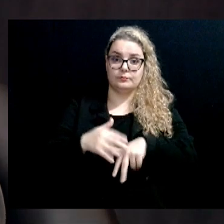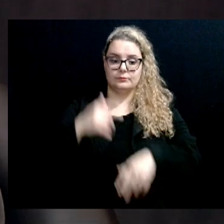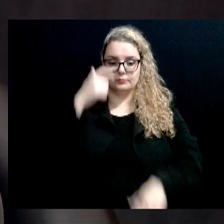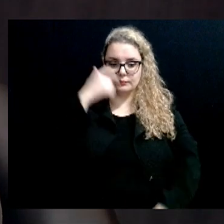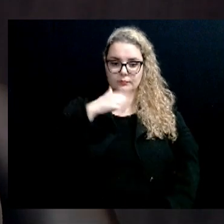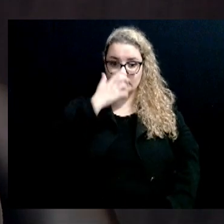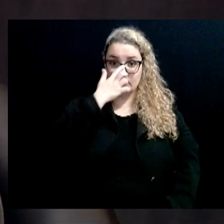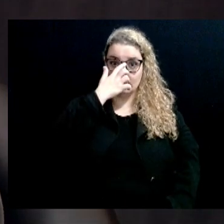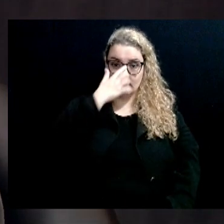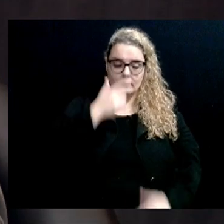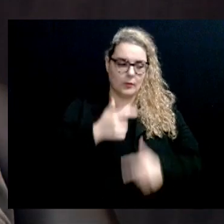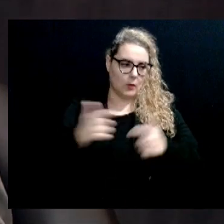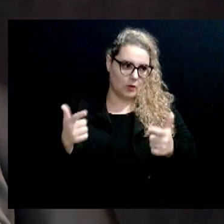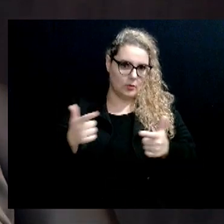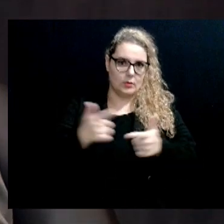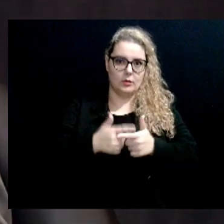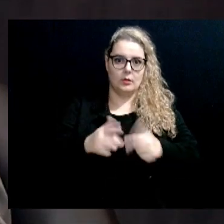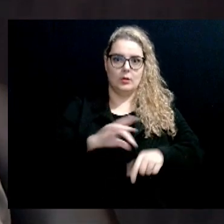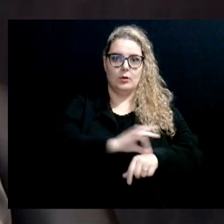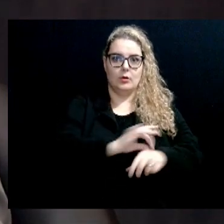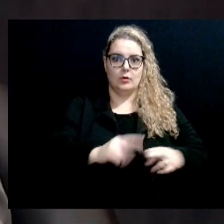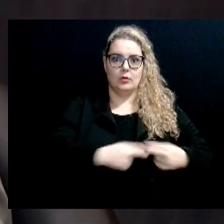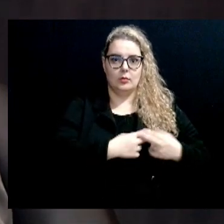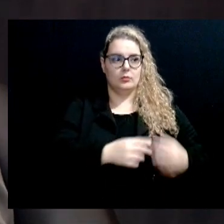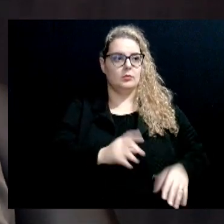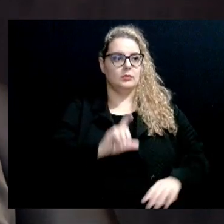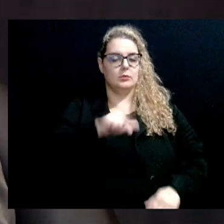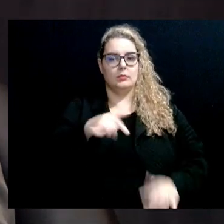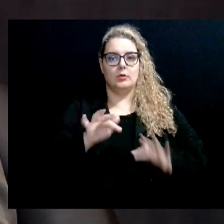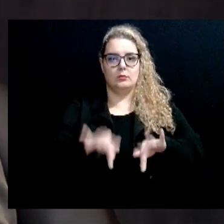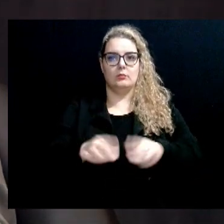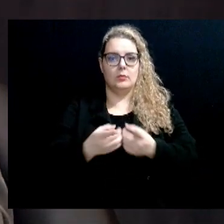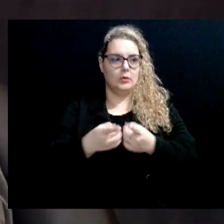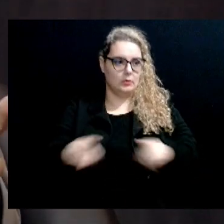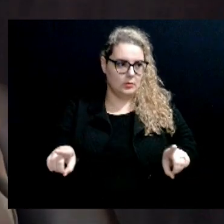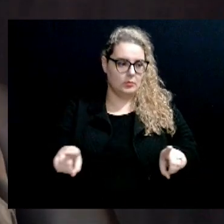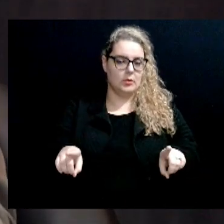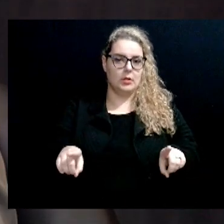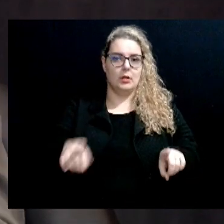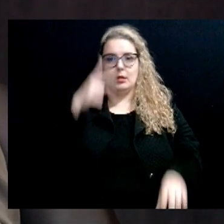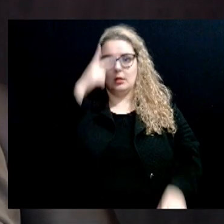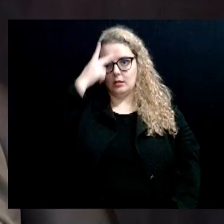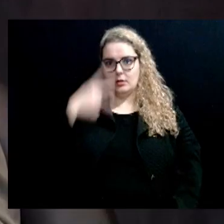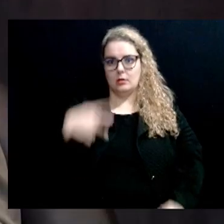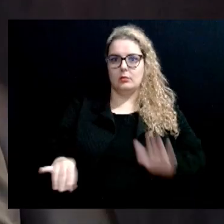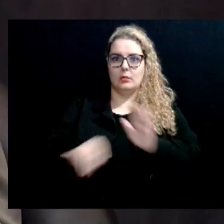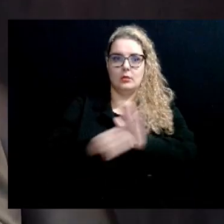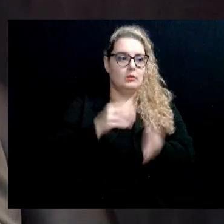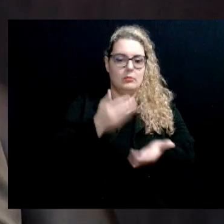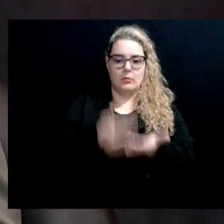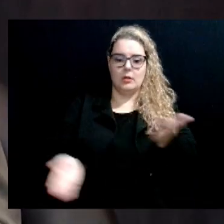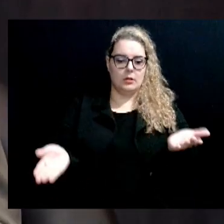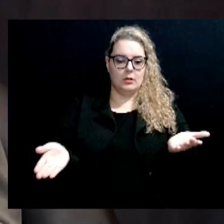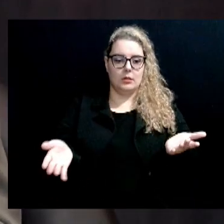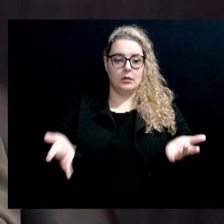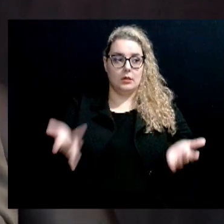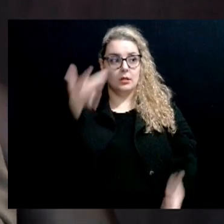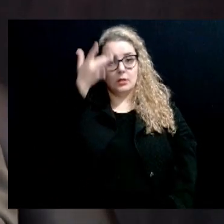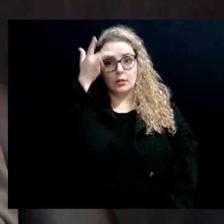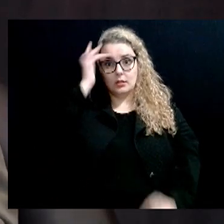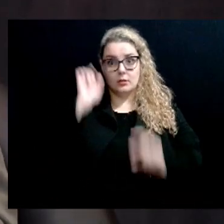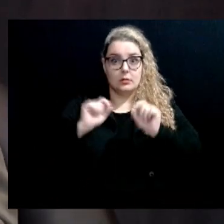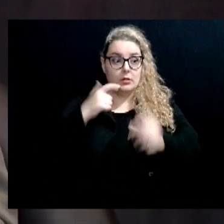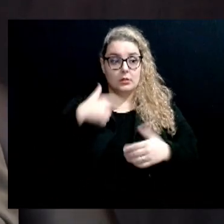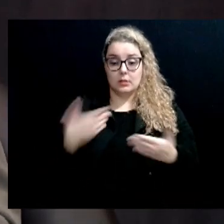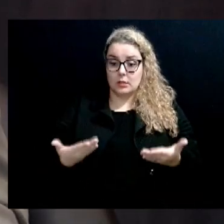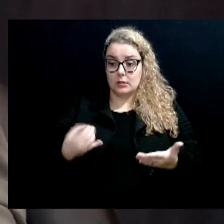um luto pós-término, muitas vezes, é a pessoa recuperar a própria identidade. Ela se perde. Ela fala assim, mas eu não sei quem eu sou sem meu parceiro. Eu não sei